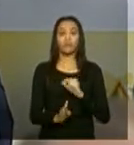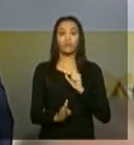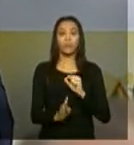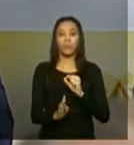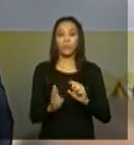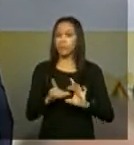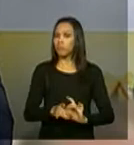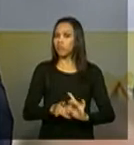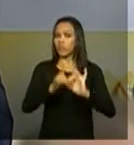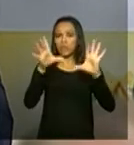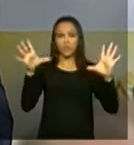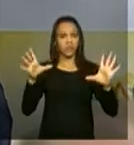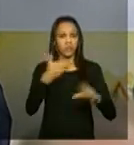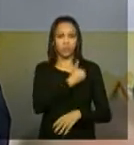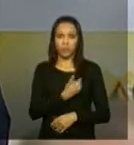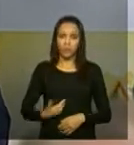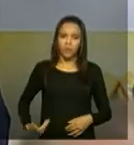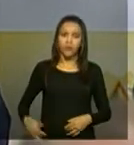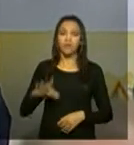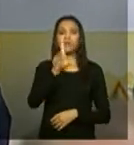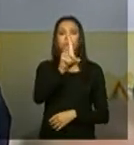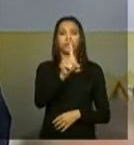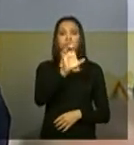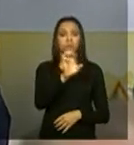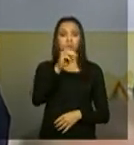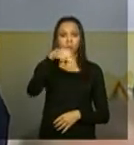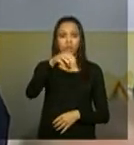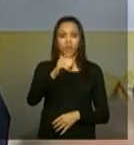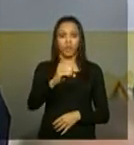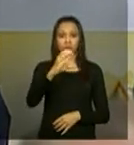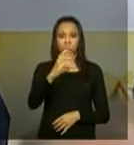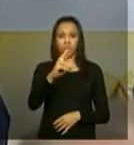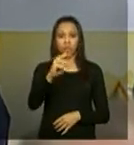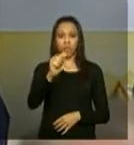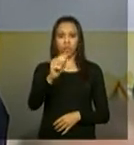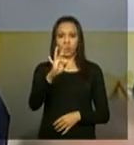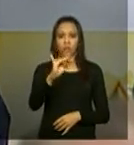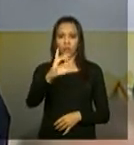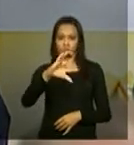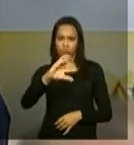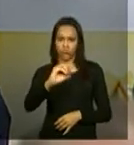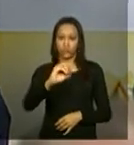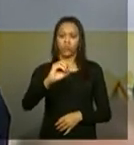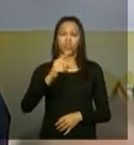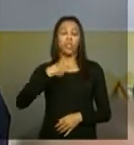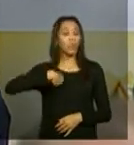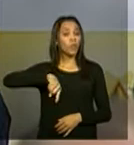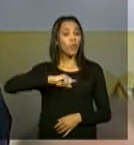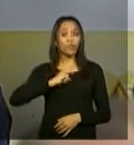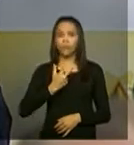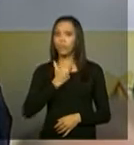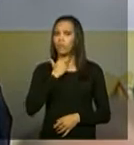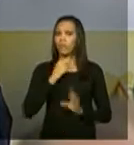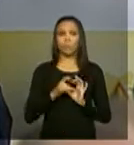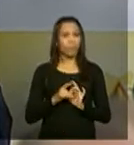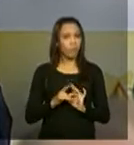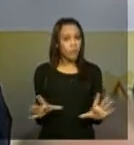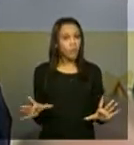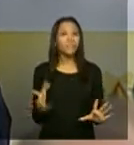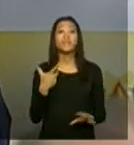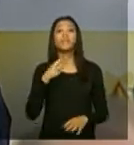democracia e de que não permitamos em hipótese alguma que aqueles que